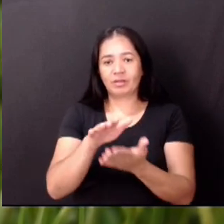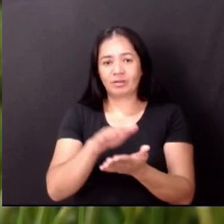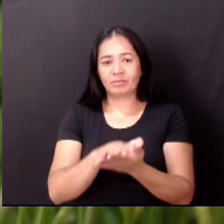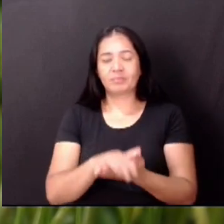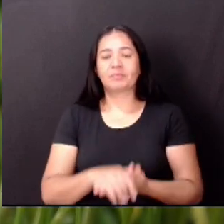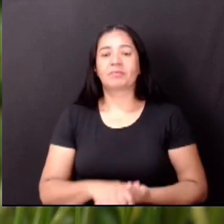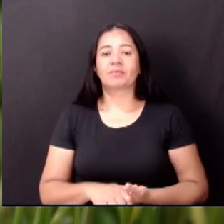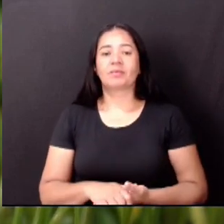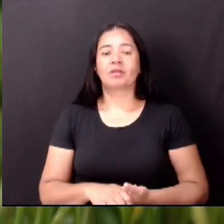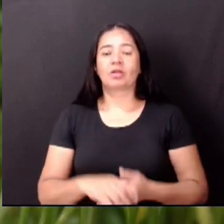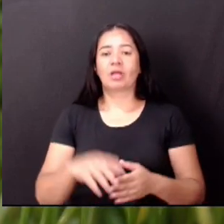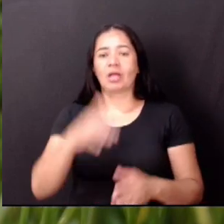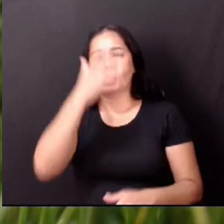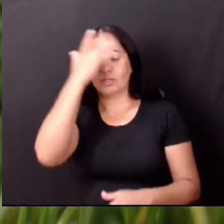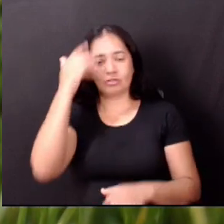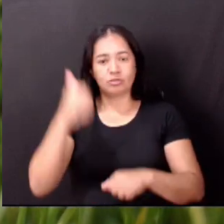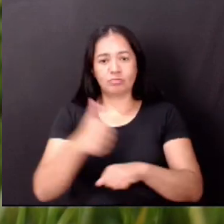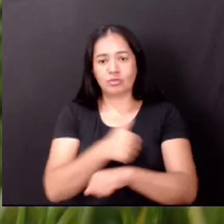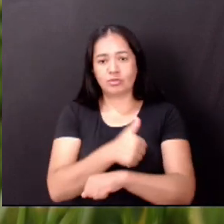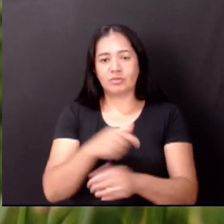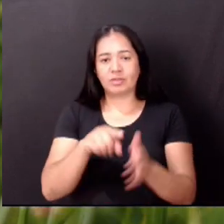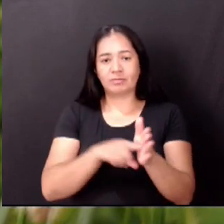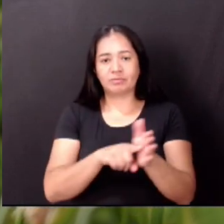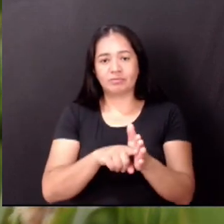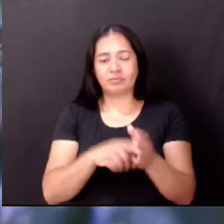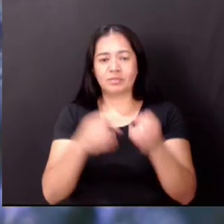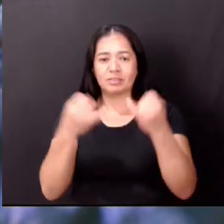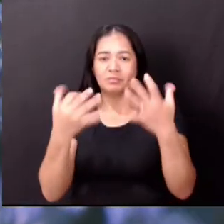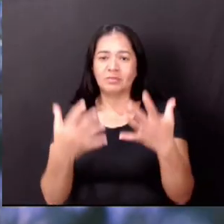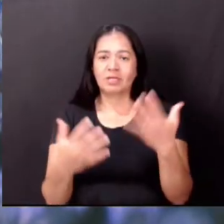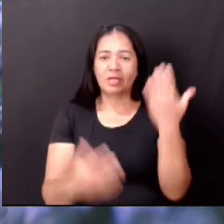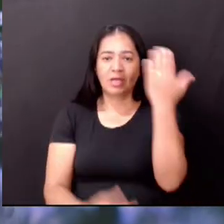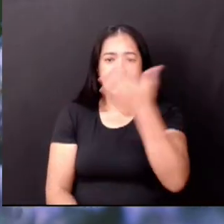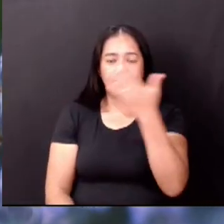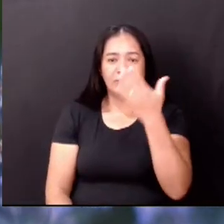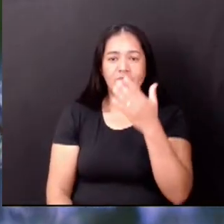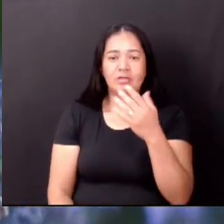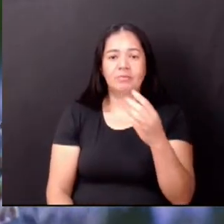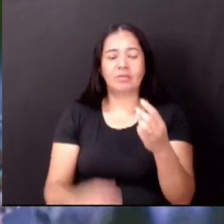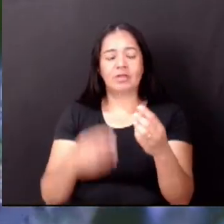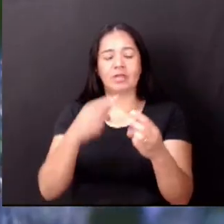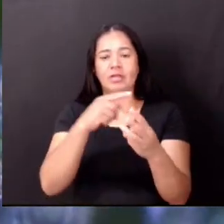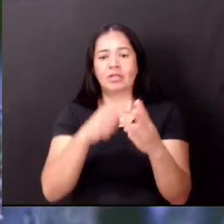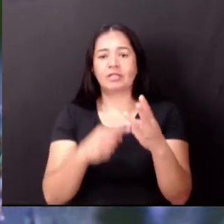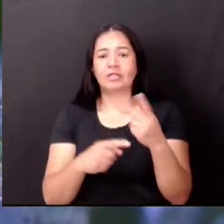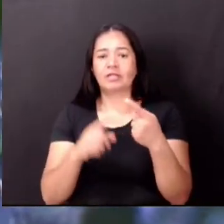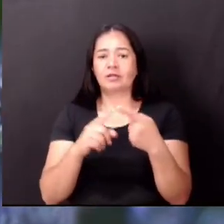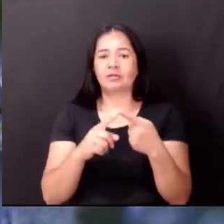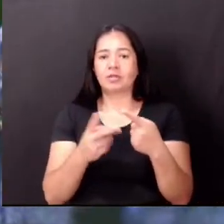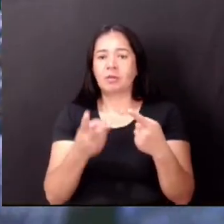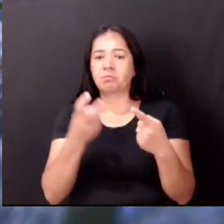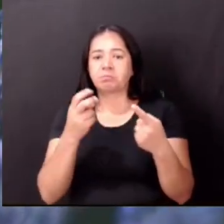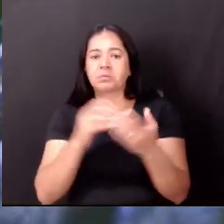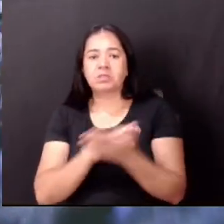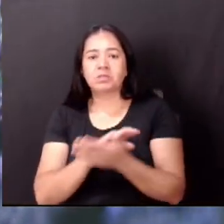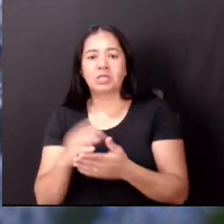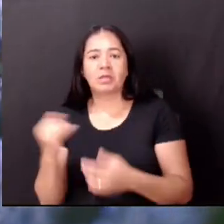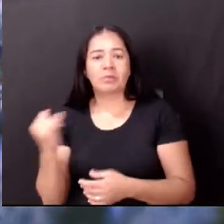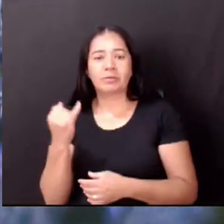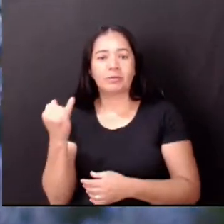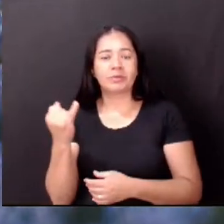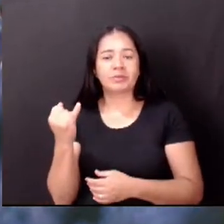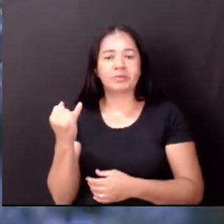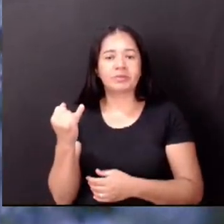pesquisadores definiram a teoria da cegueira botânica em 3 pontos. A incapacidade de reconhecer a importância das plantas na biosfera e